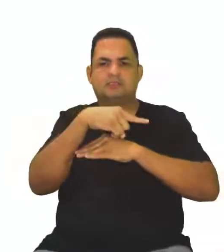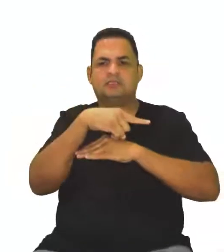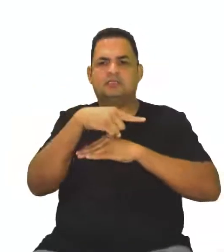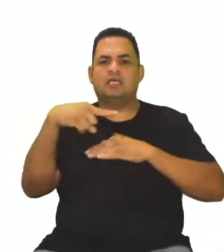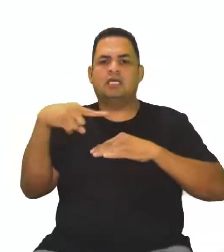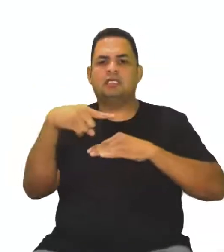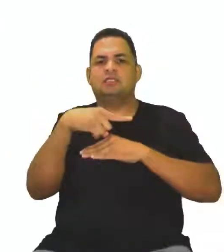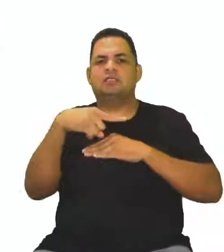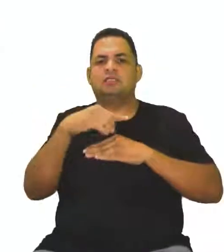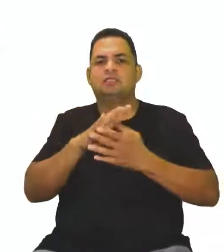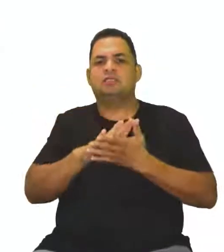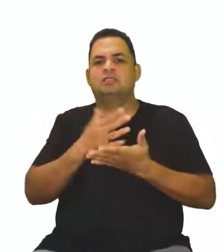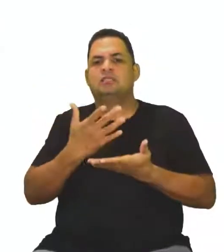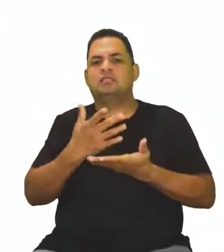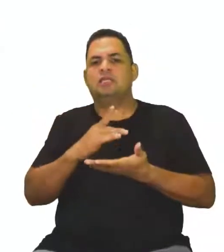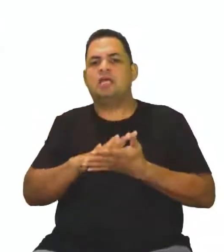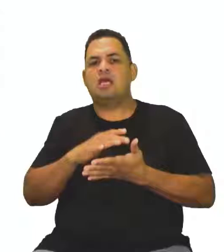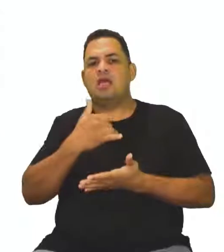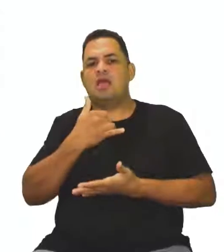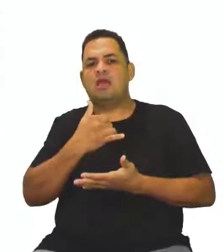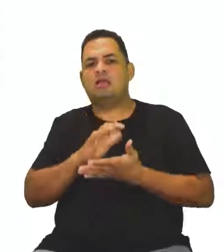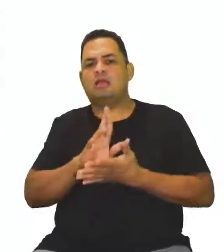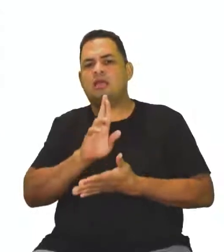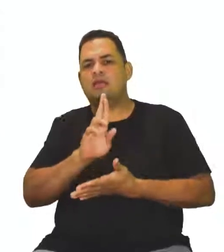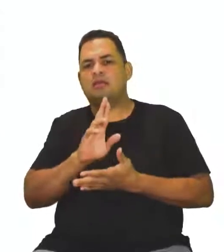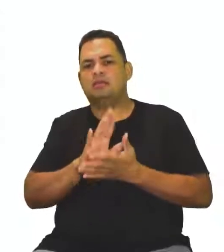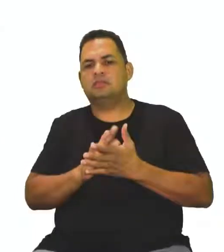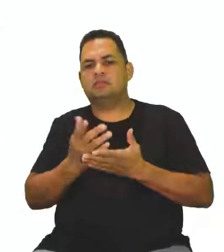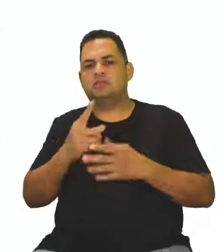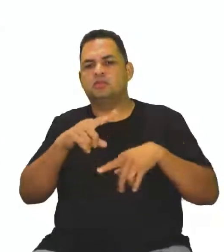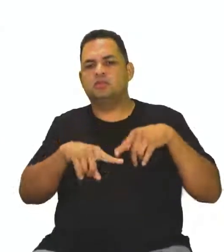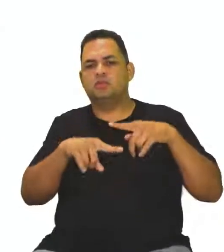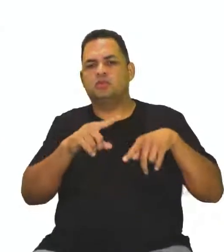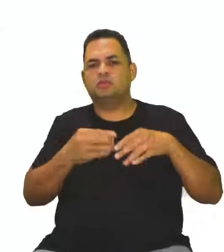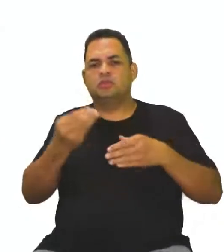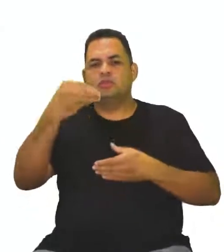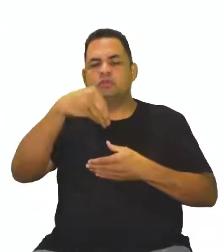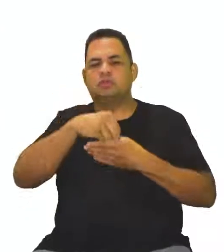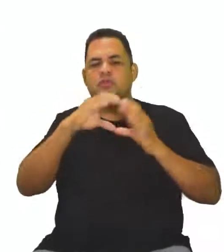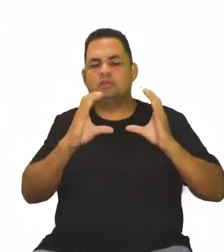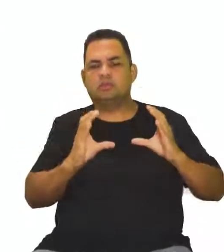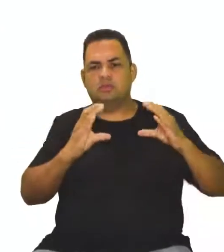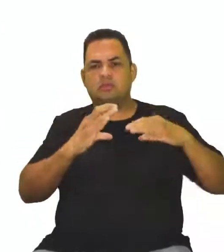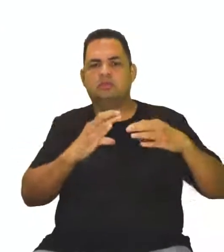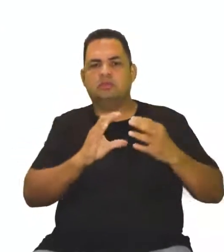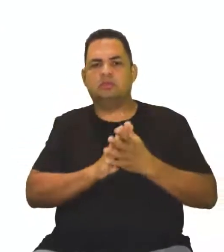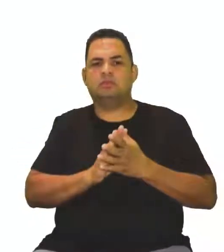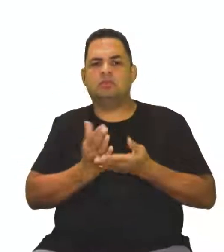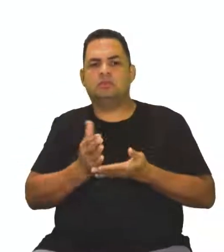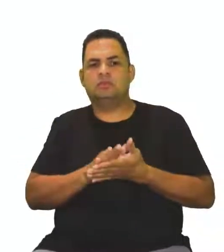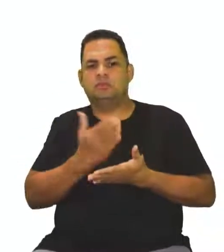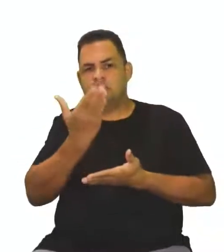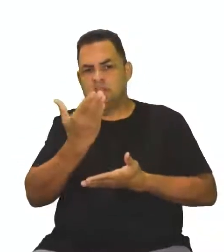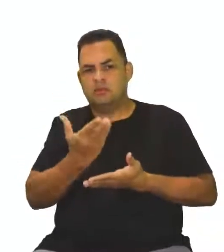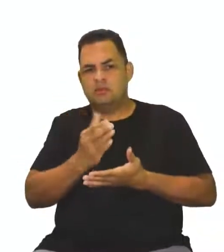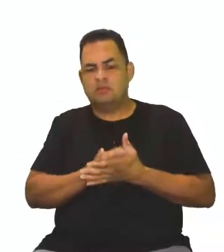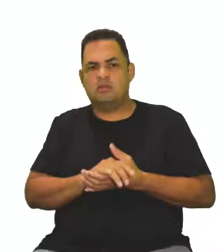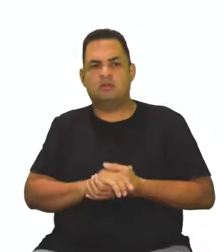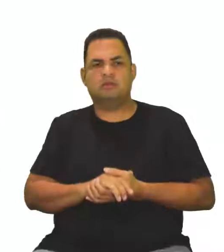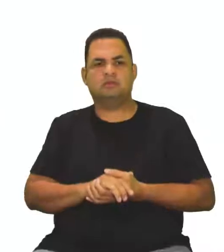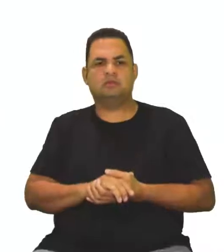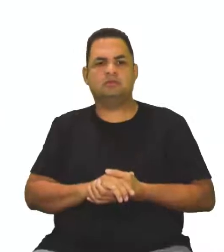a resistência de determinado componente dentro desse circuito. O modelo original de um